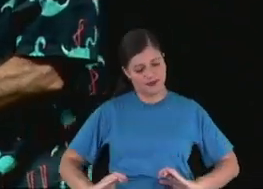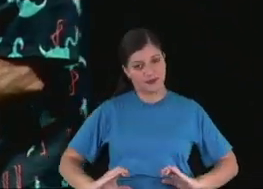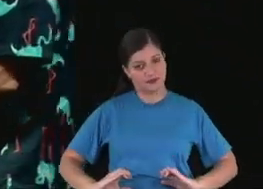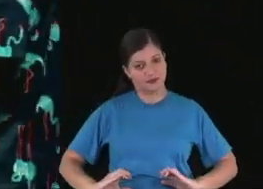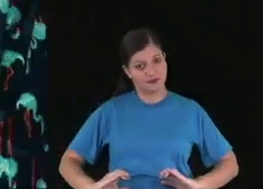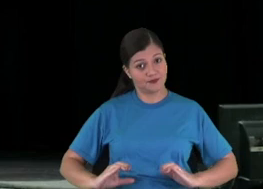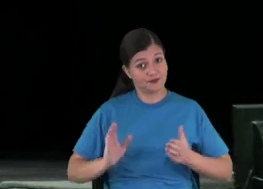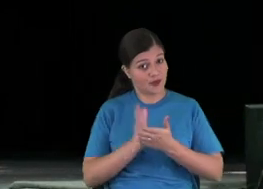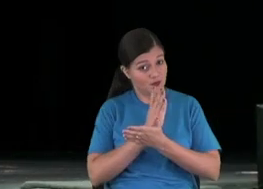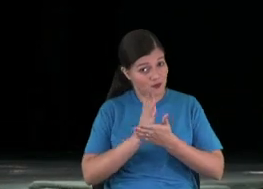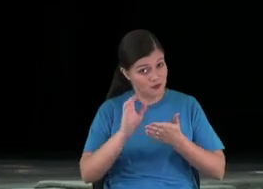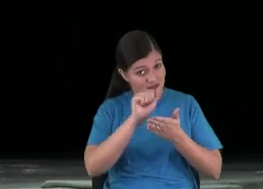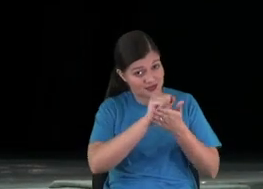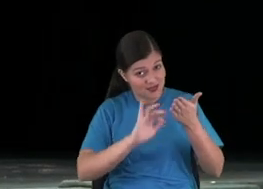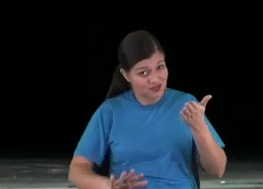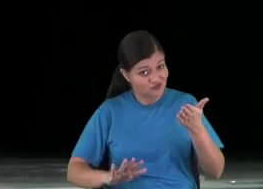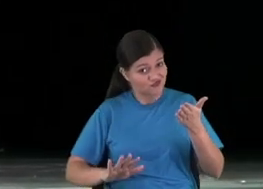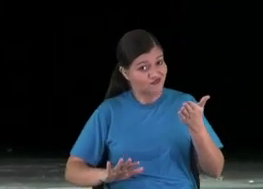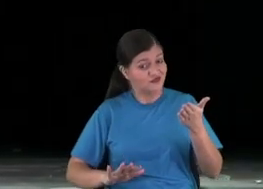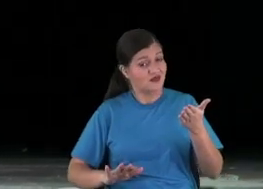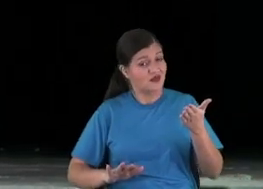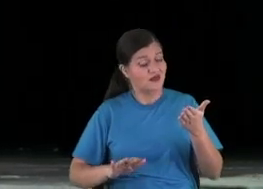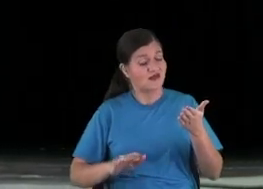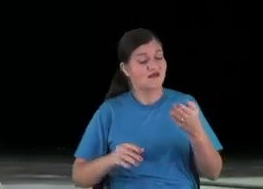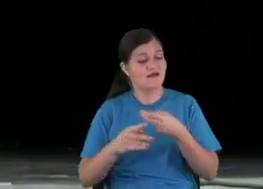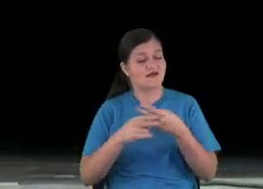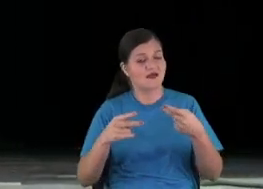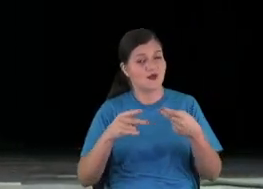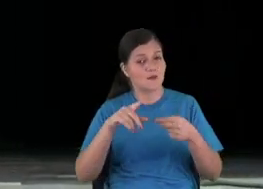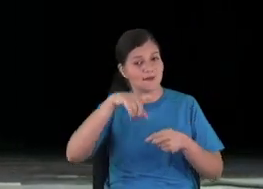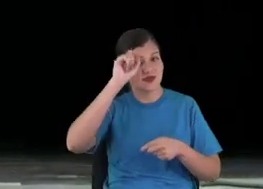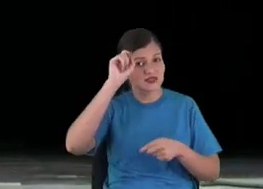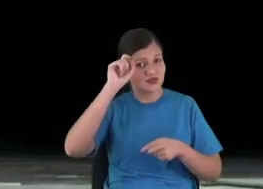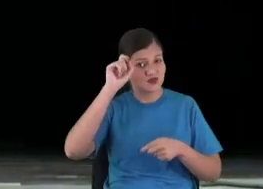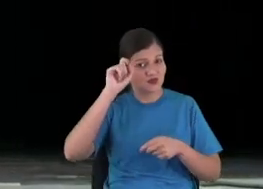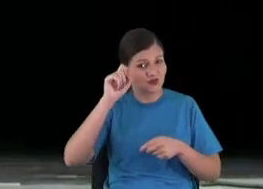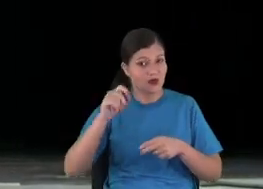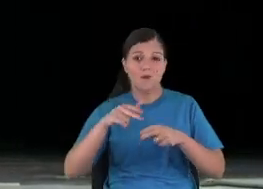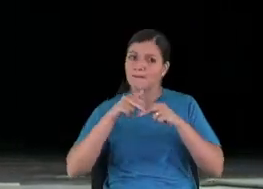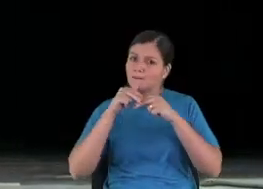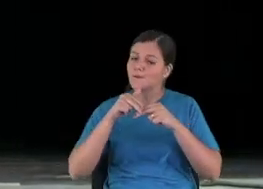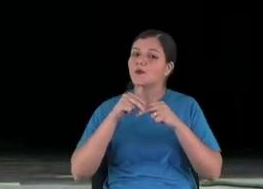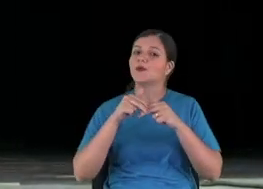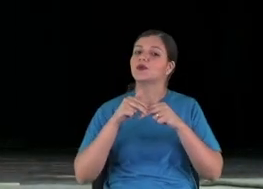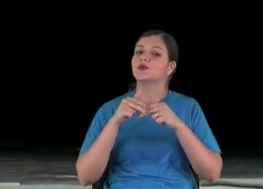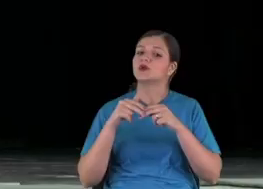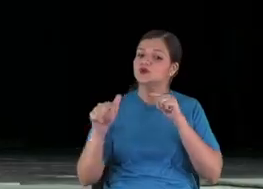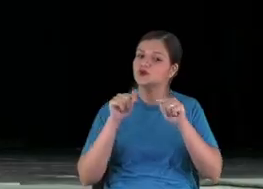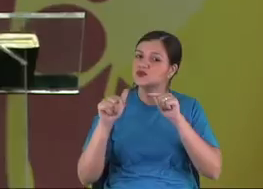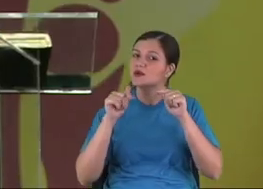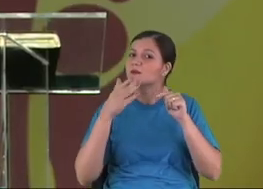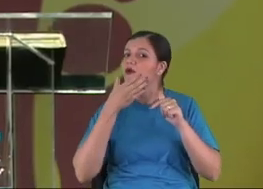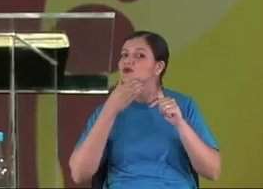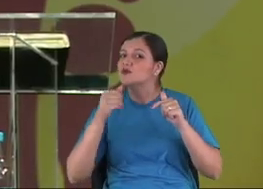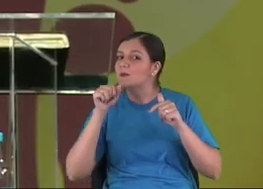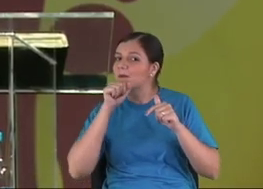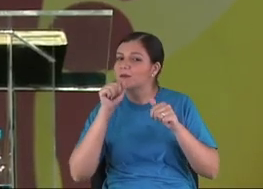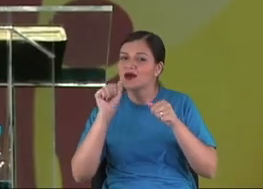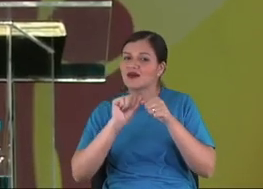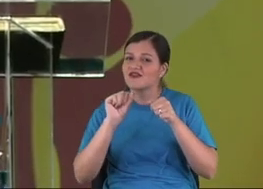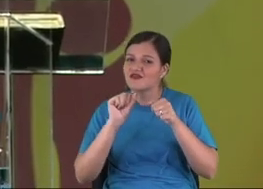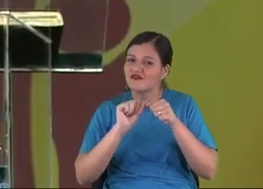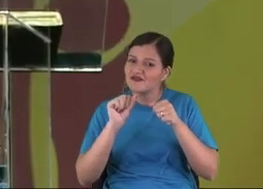certas atividades, certas atitudes. E por isso, a função, o trabalho do pai é fazer